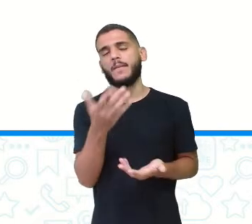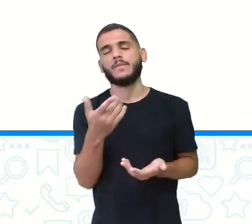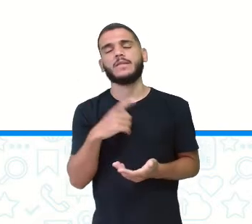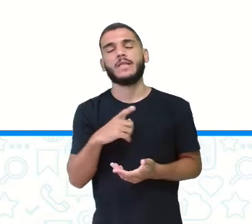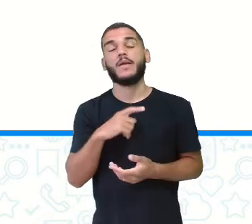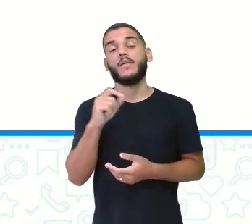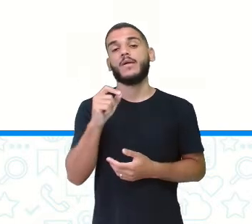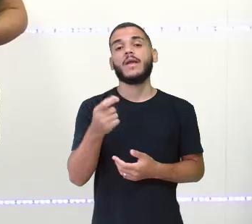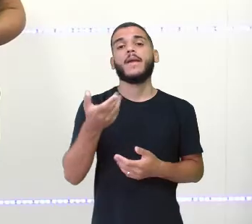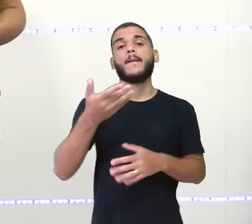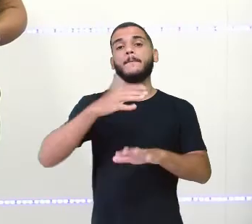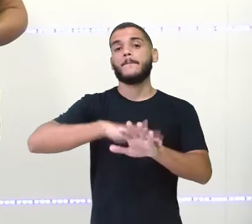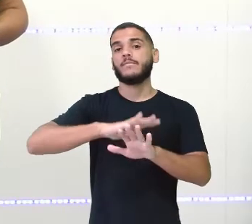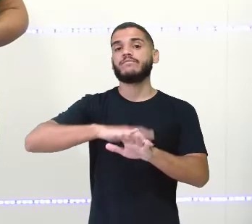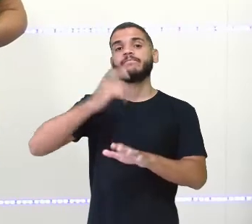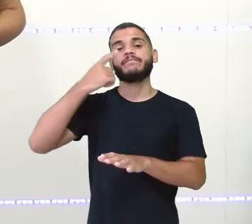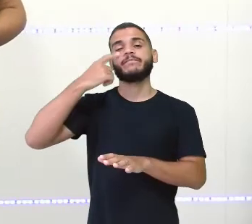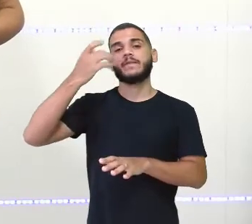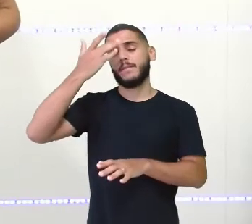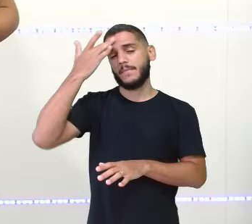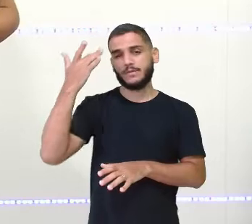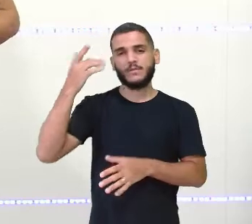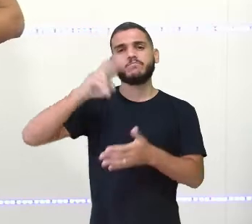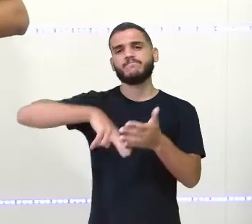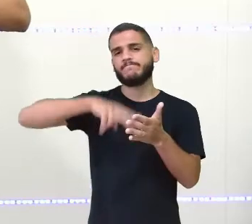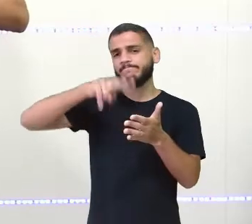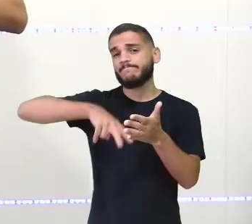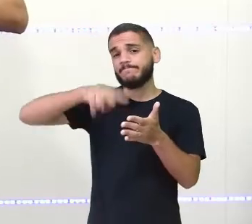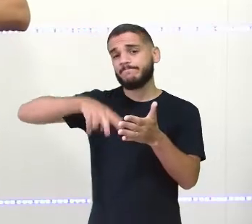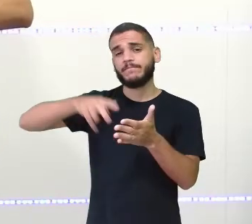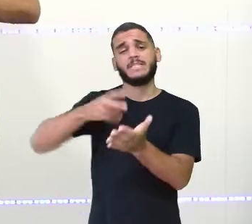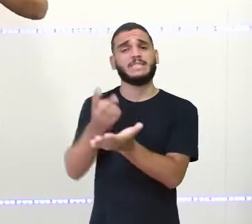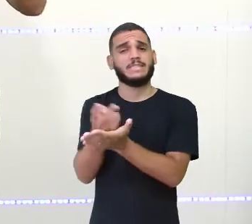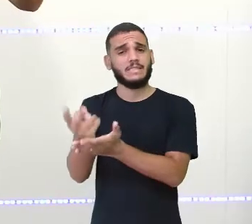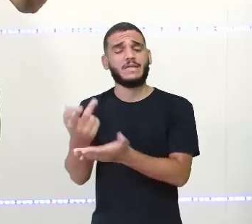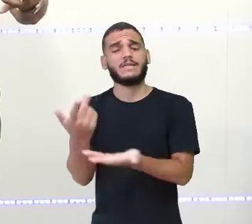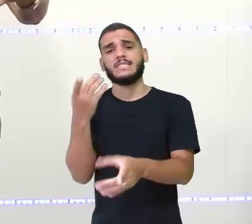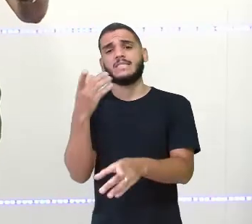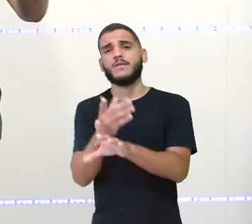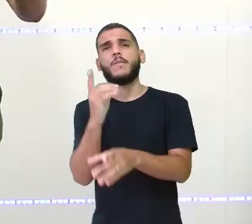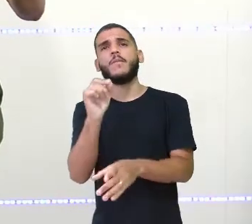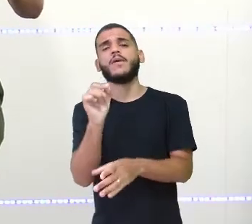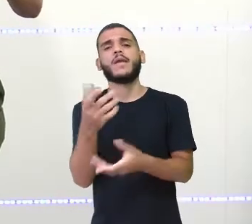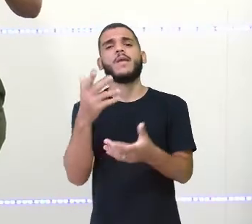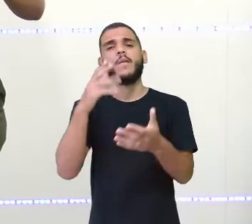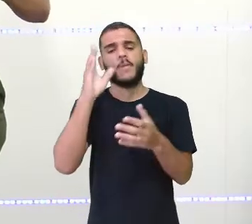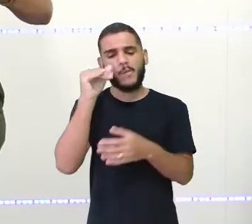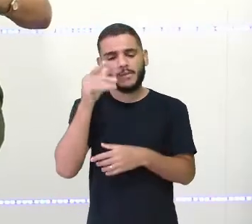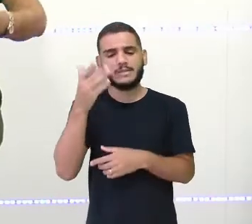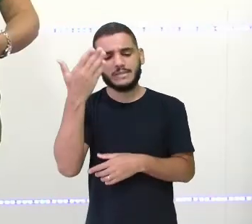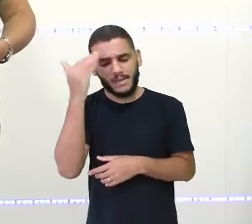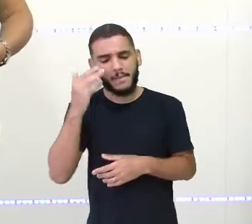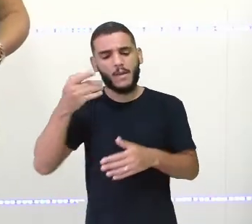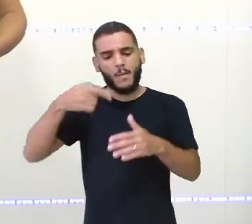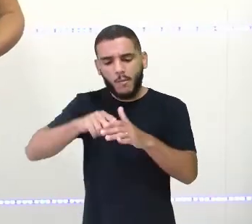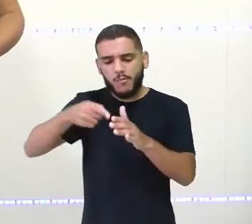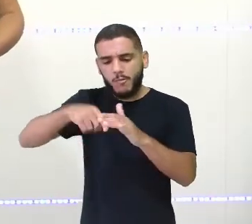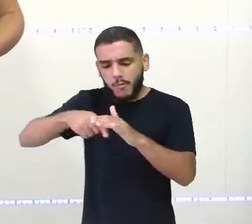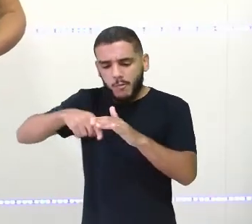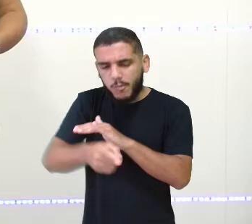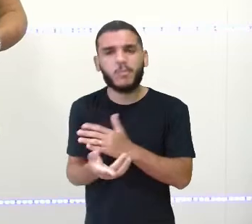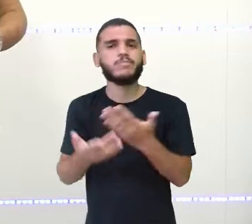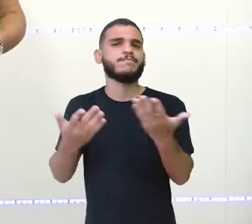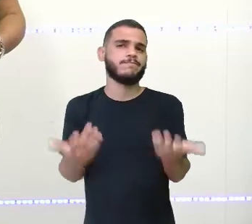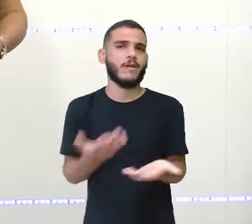desperta o interesse e você começa a ler. E cada vez que você descobre uma curiosidade, você quer saber mais,